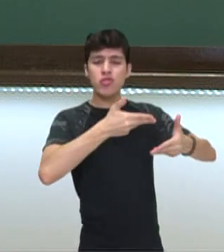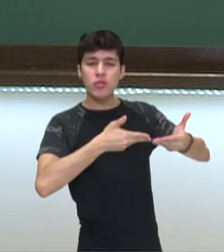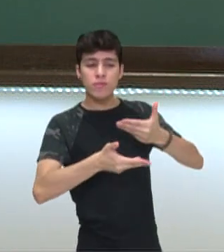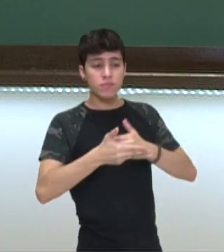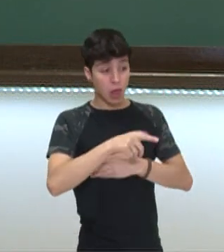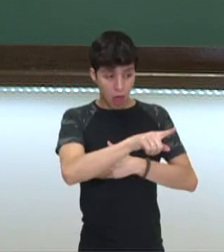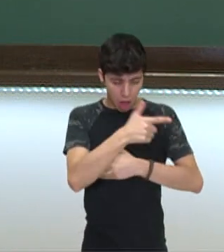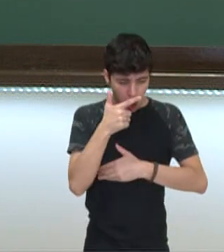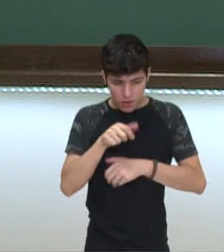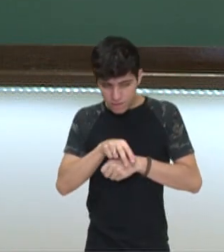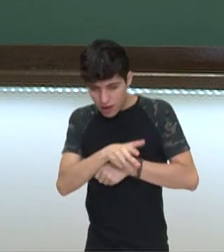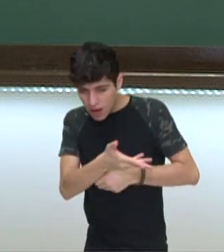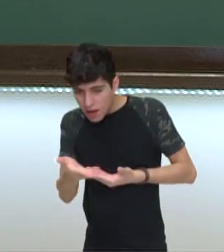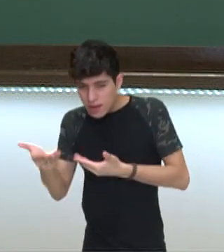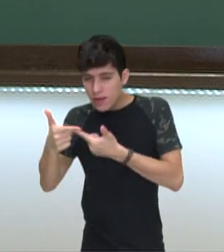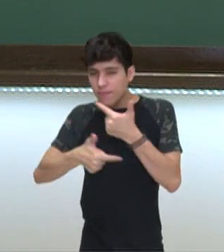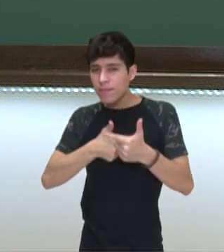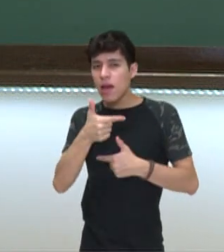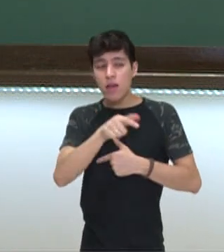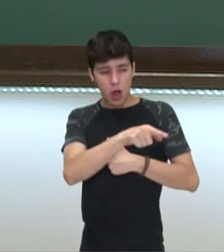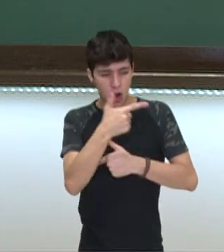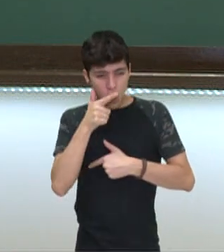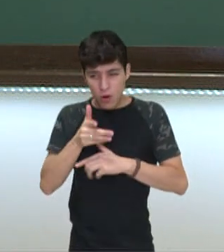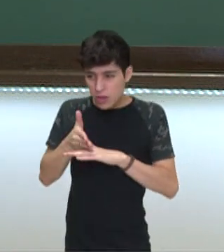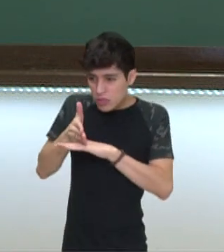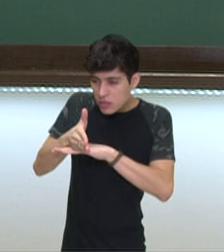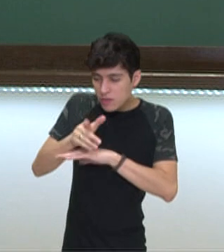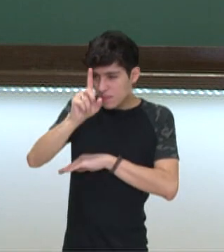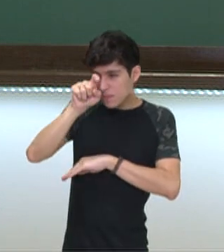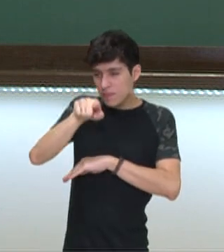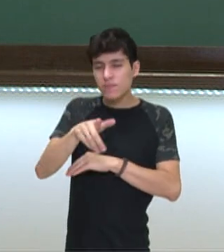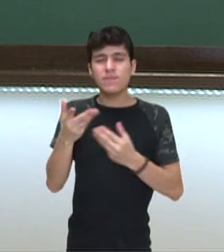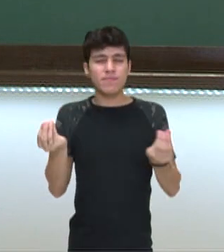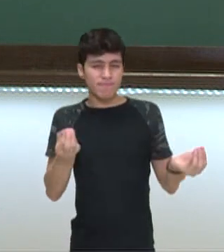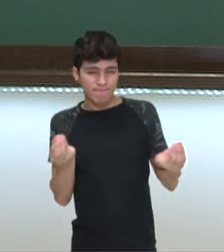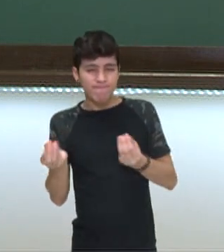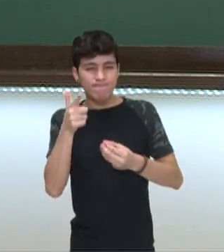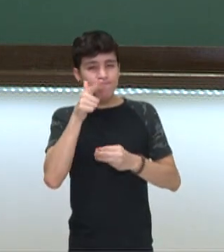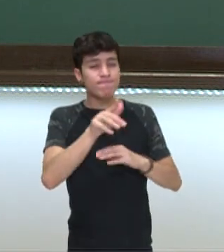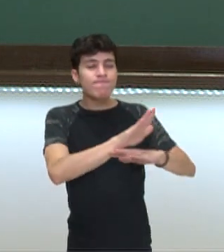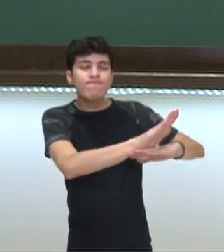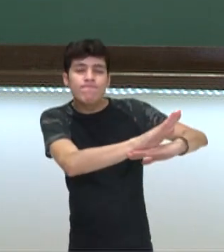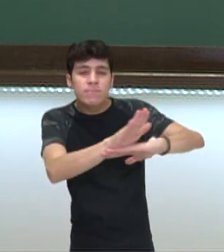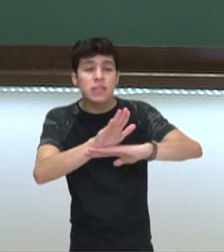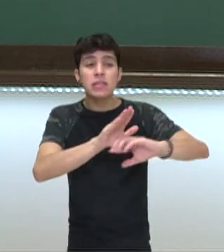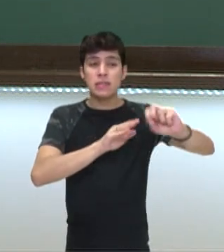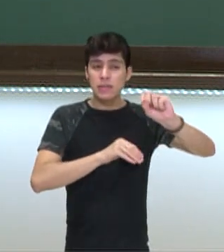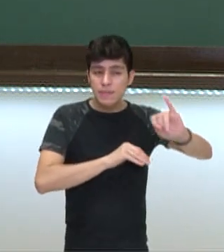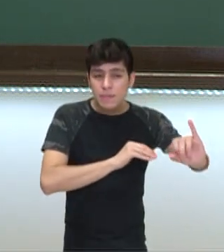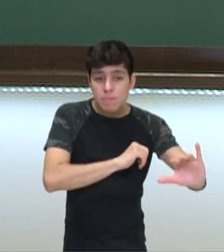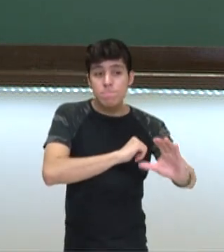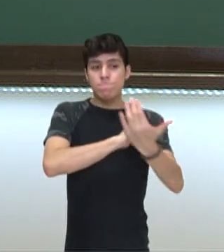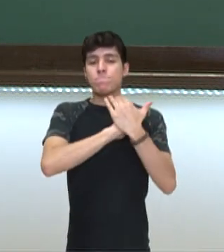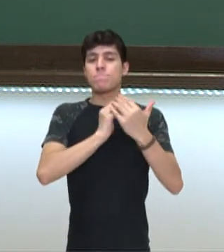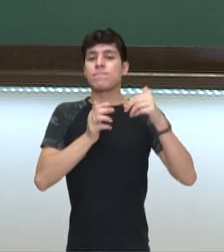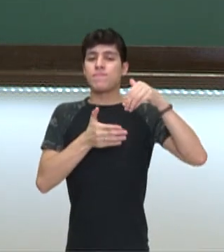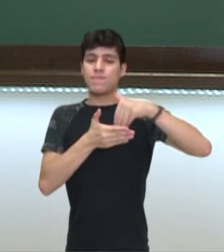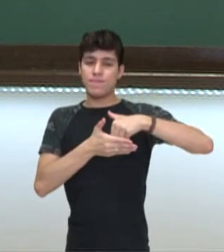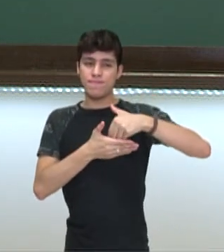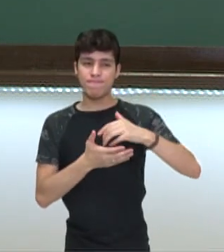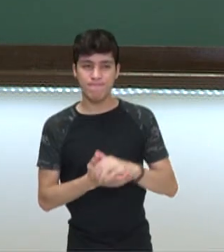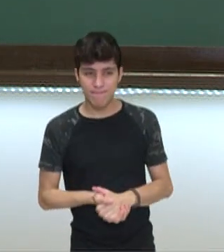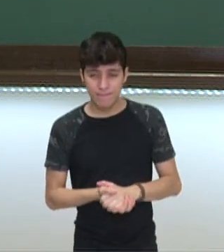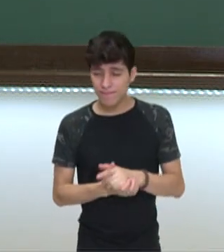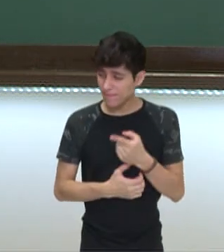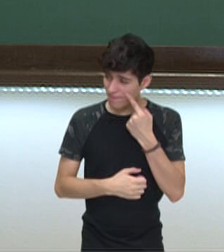garantias de emprego garantia de vaga em hospital que o coronel uma dessas conseguir com o deputado aí por diante